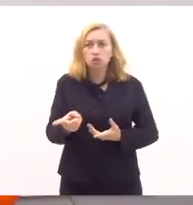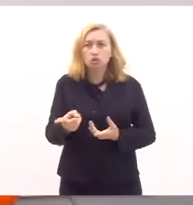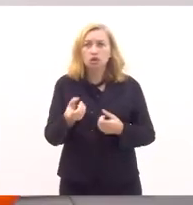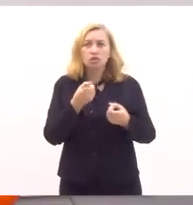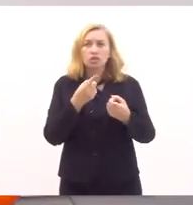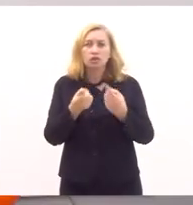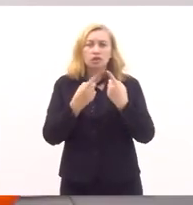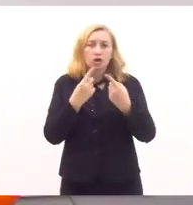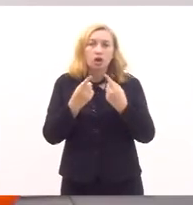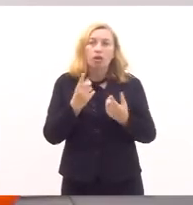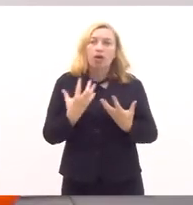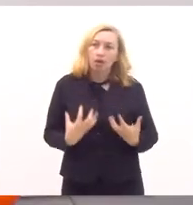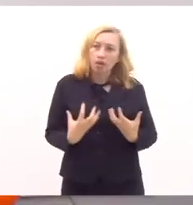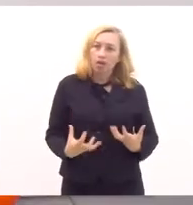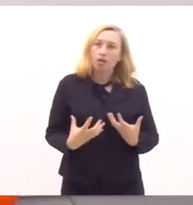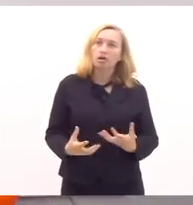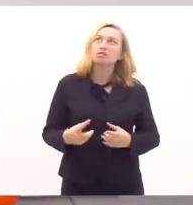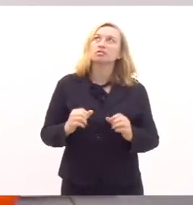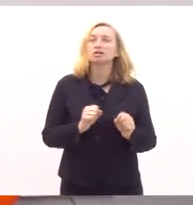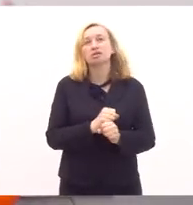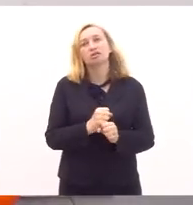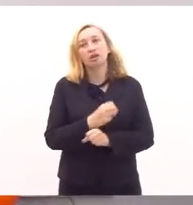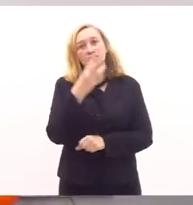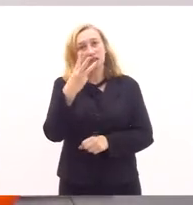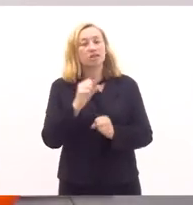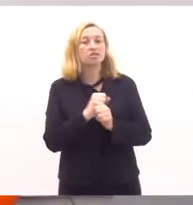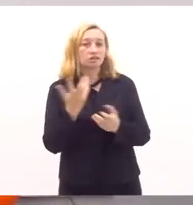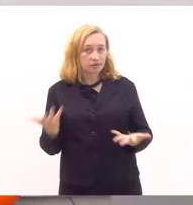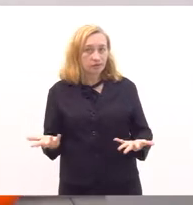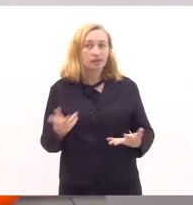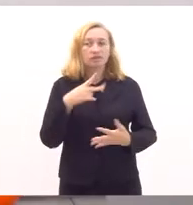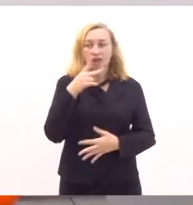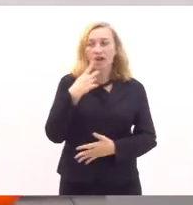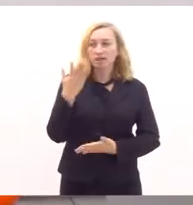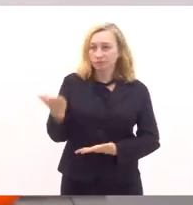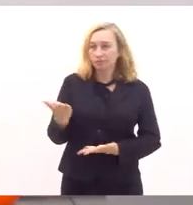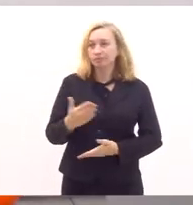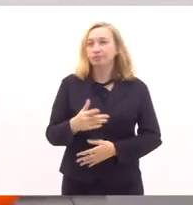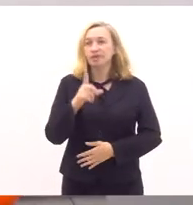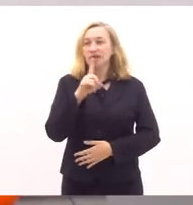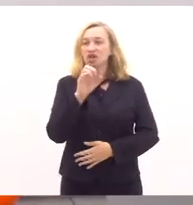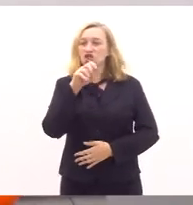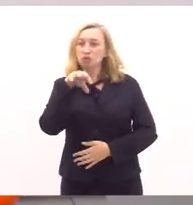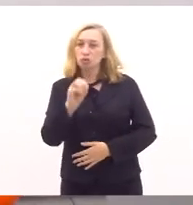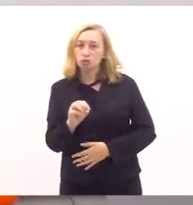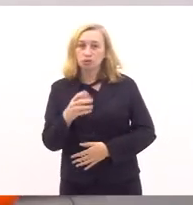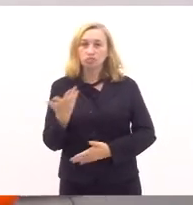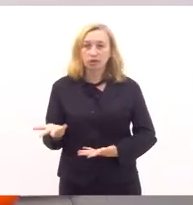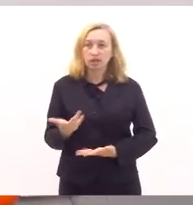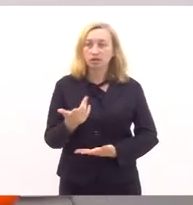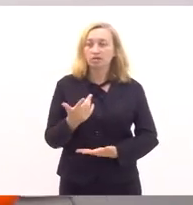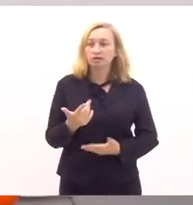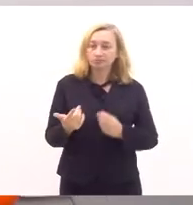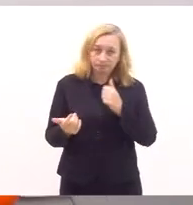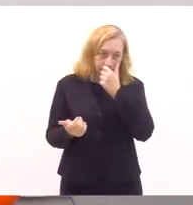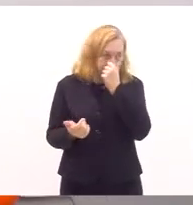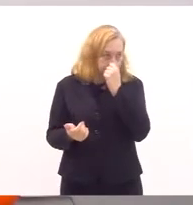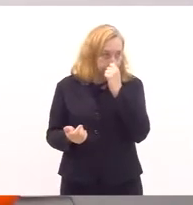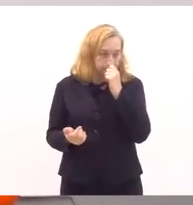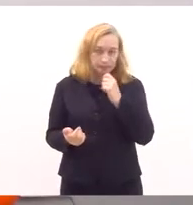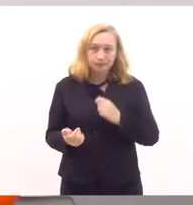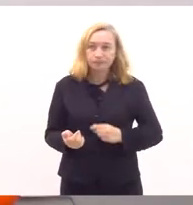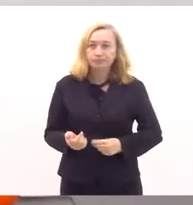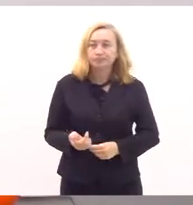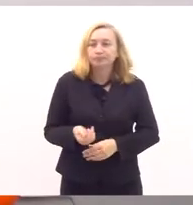forma exaustiva durante esses 3 anos mencionados na fala do Edmundo. Assim, não falta boa vontade